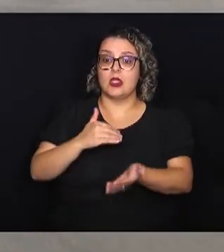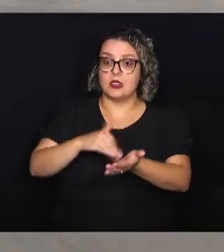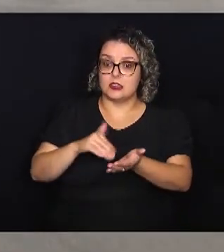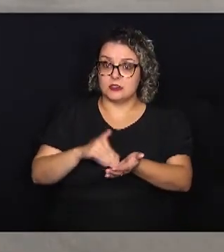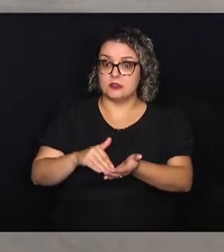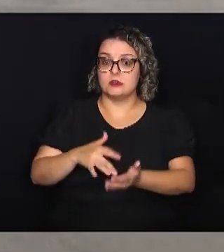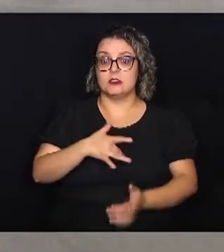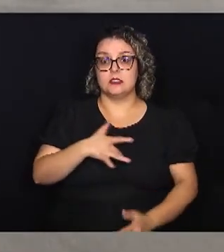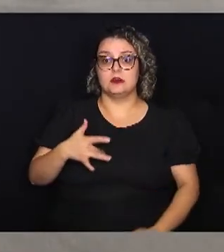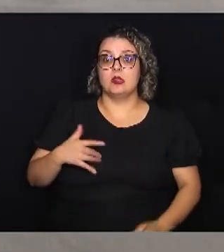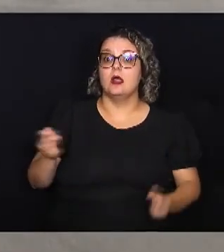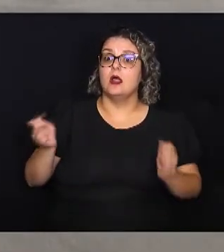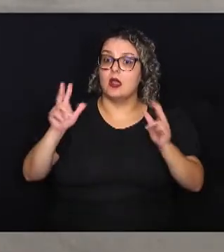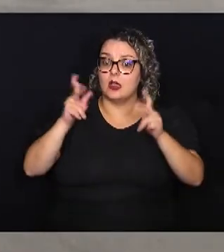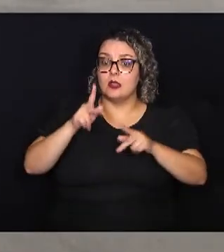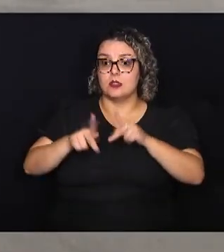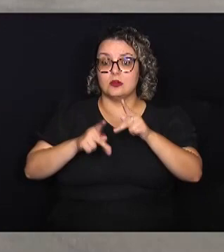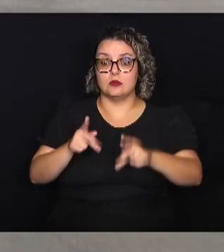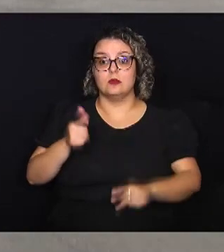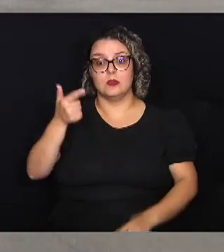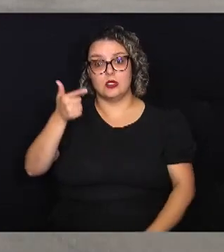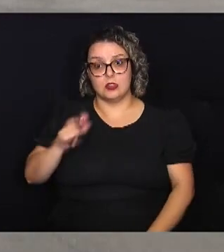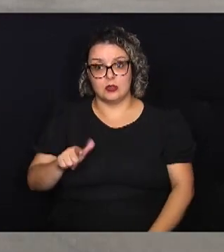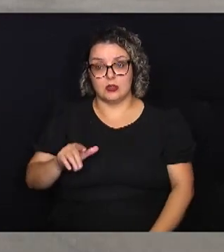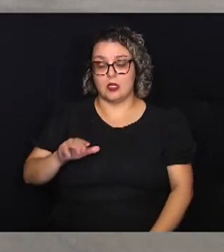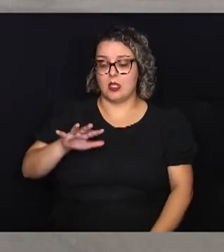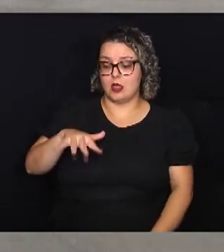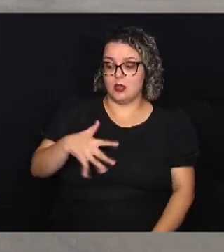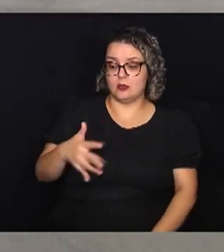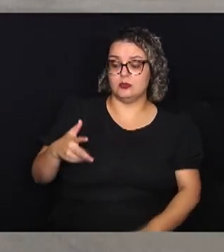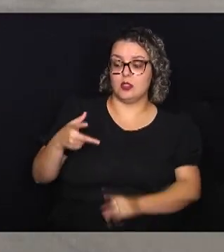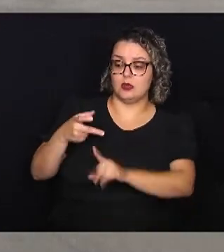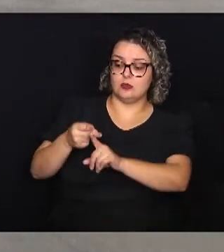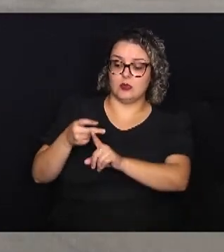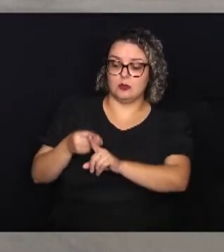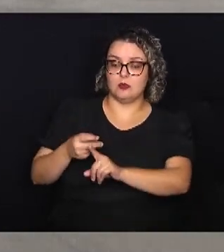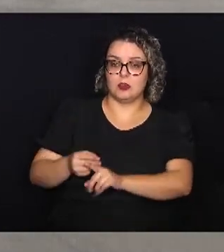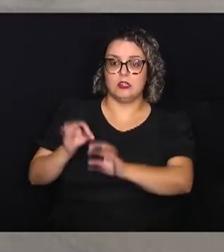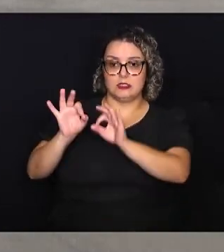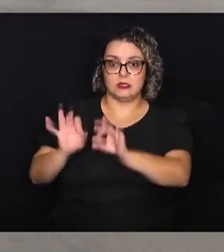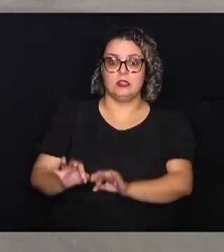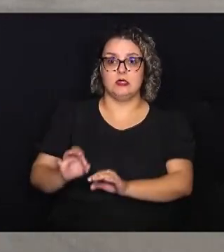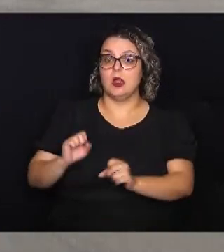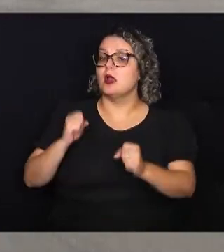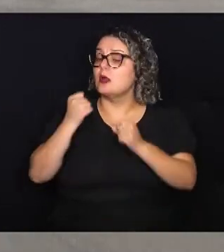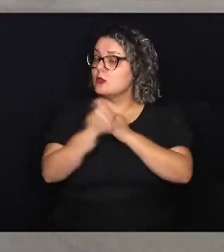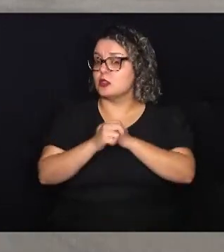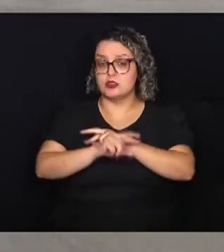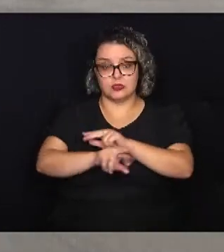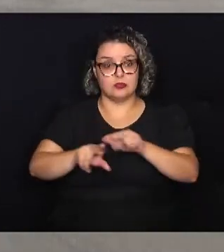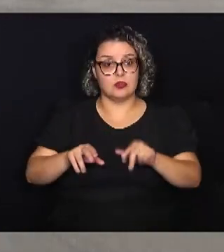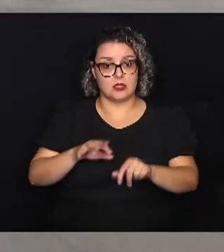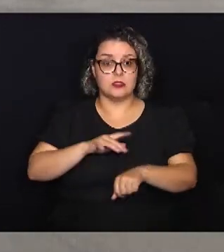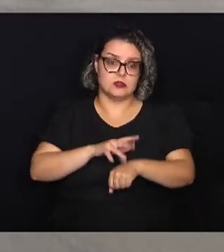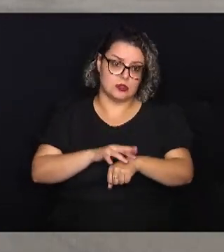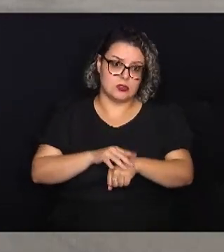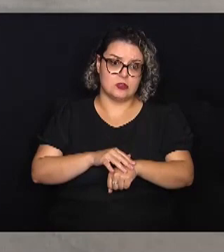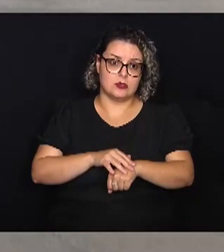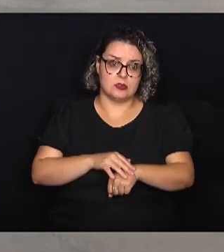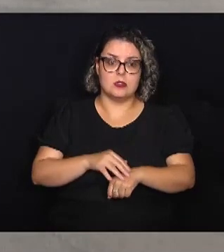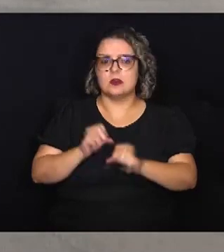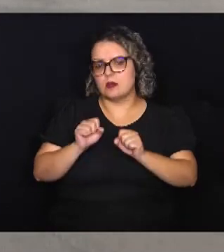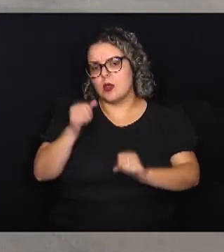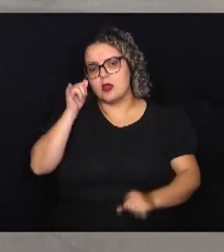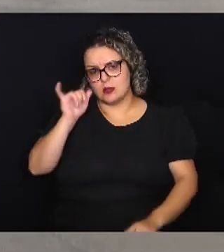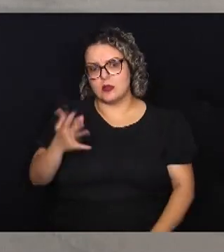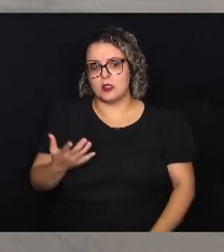Saúde alerta a população para manter a caderneta de vacinação em dia e se proteger de várias doenças que são preveníveis.